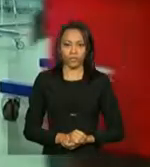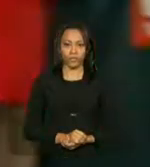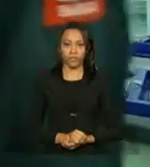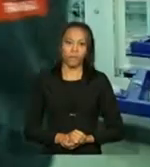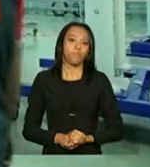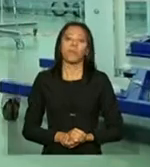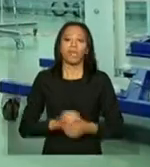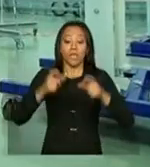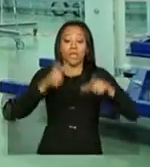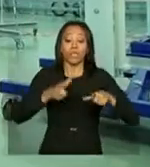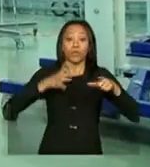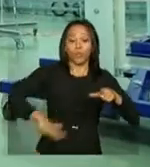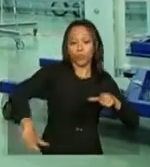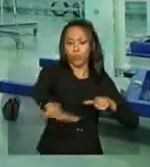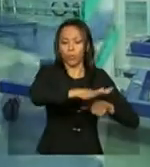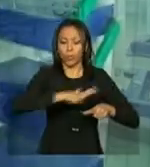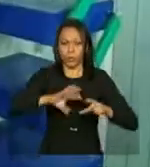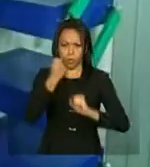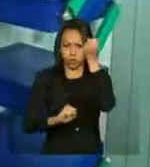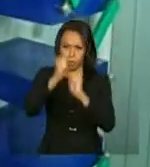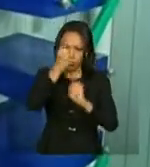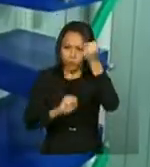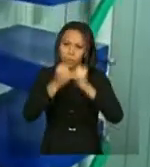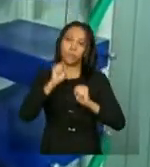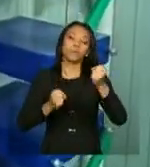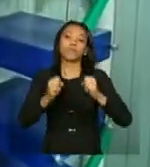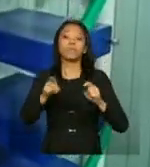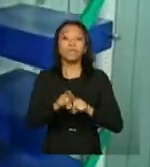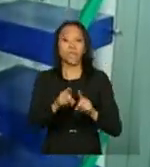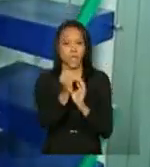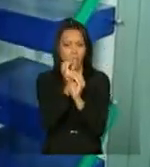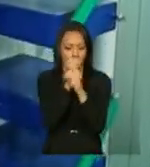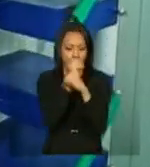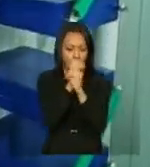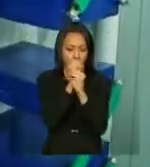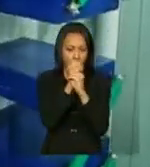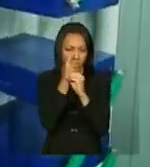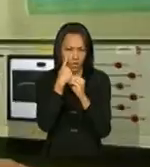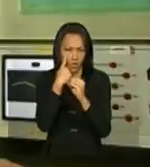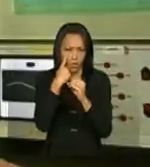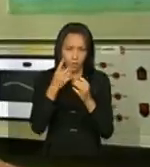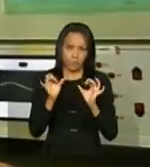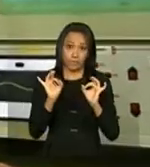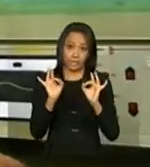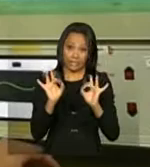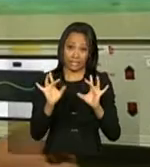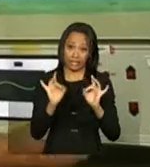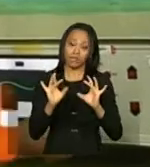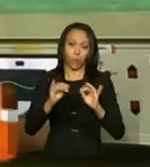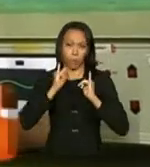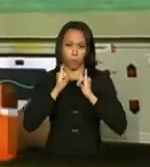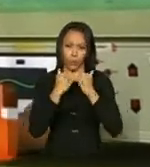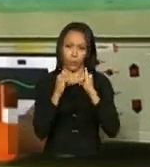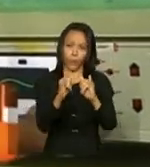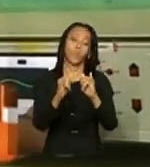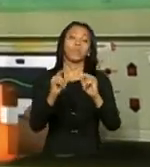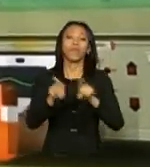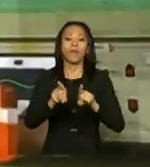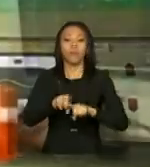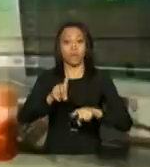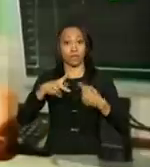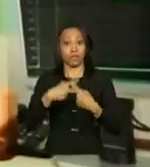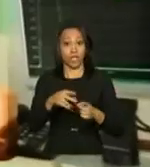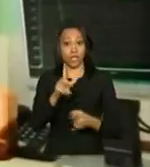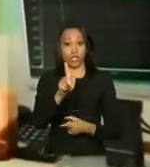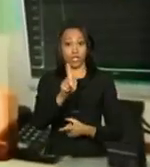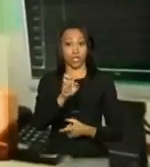O complexo industrial dispõe do estado da arte em laboratório de ensaios de alta e extra-alta tensão, equipado com um gerador